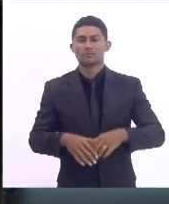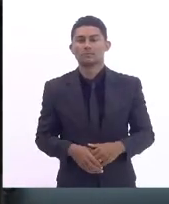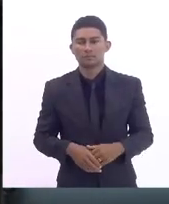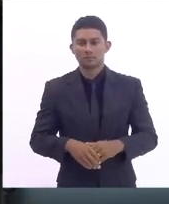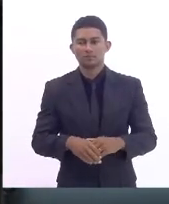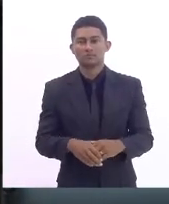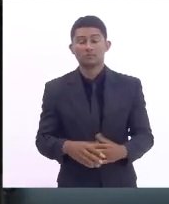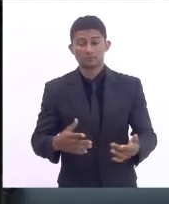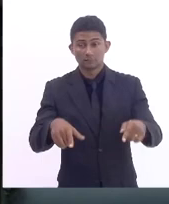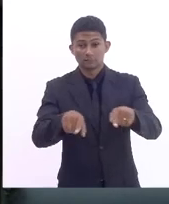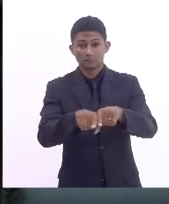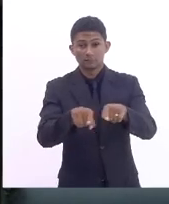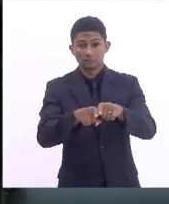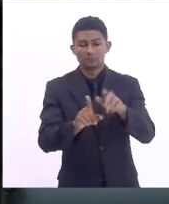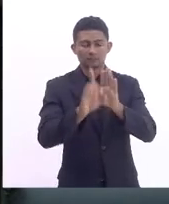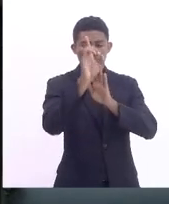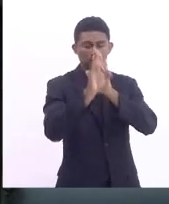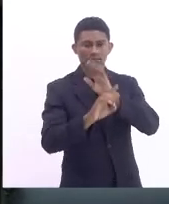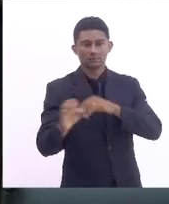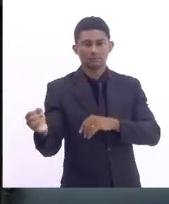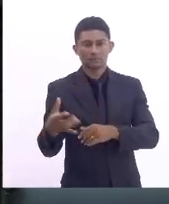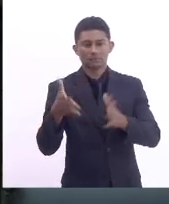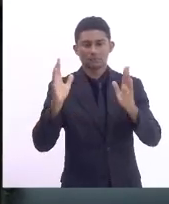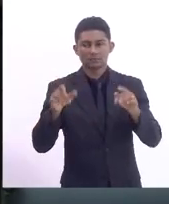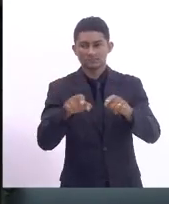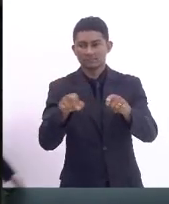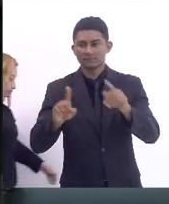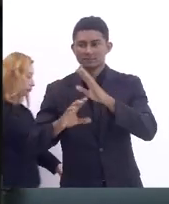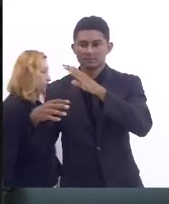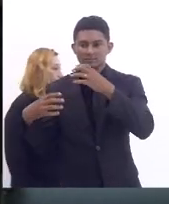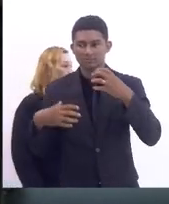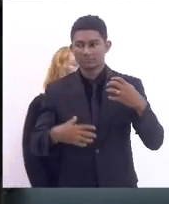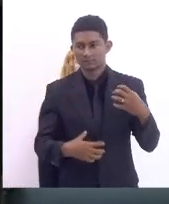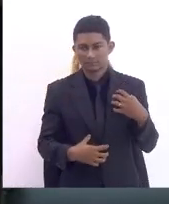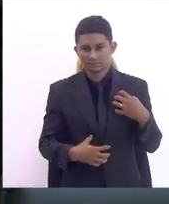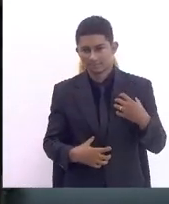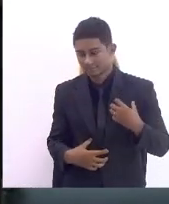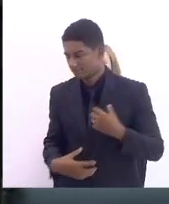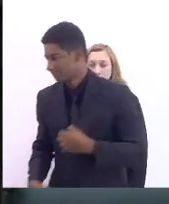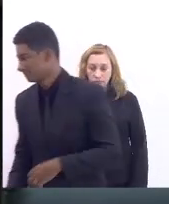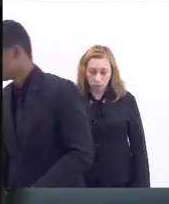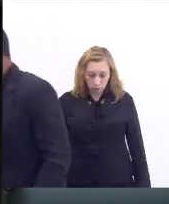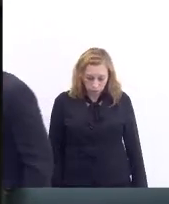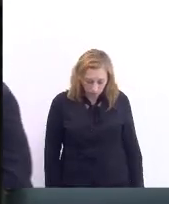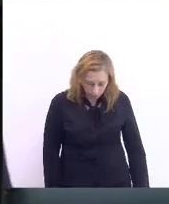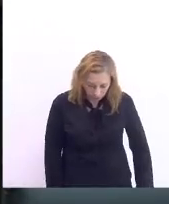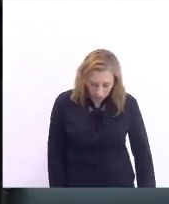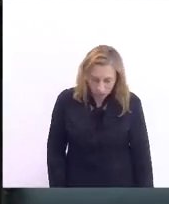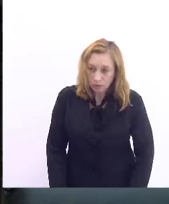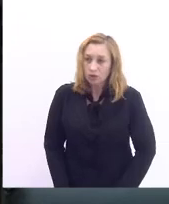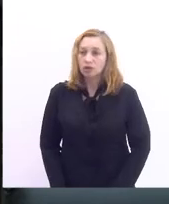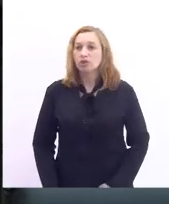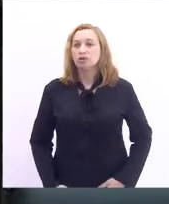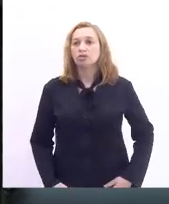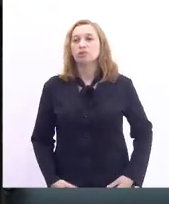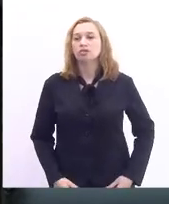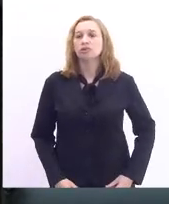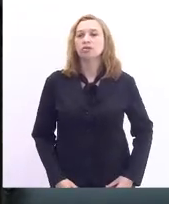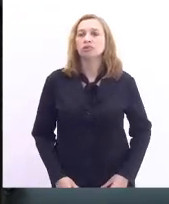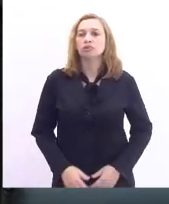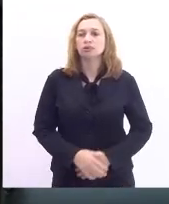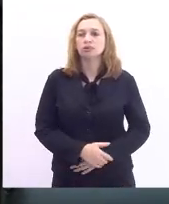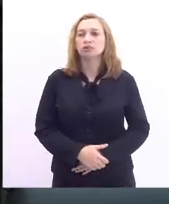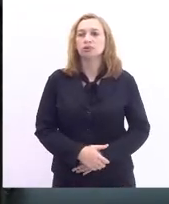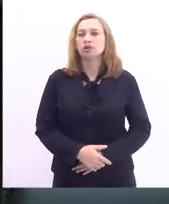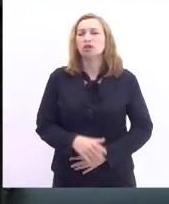a nova diretoria já empossada em nome aqui do Gilberto da Silva Palmares de Gilberto Silva